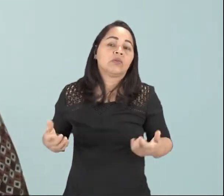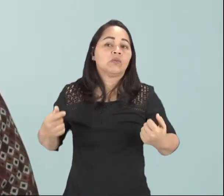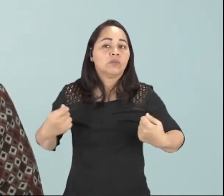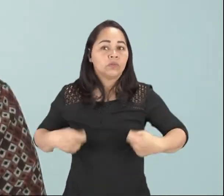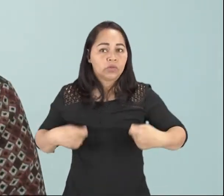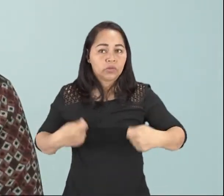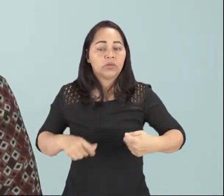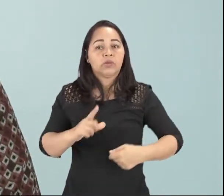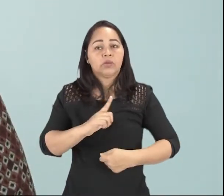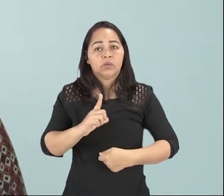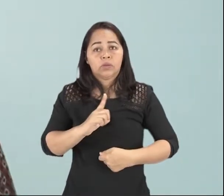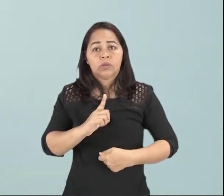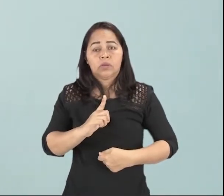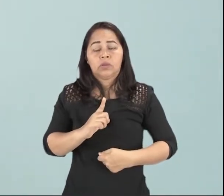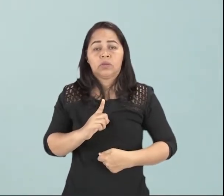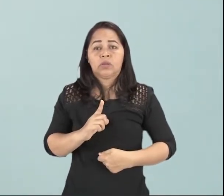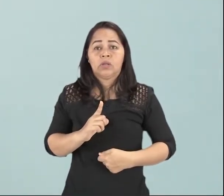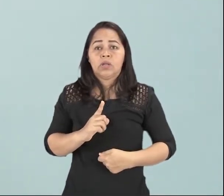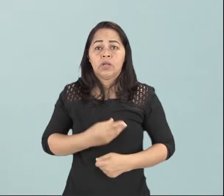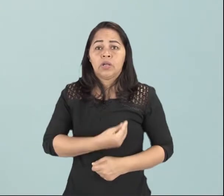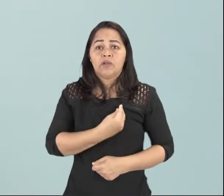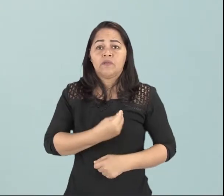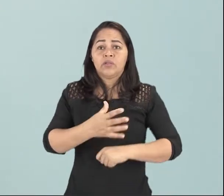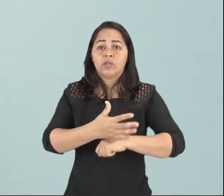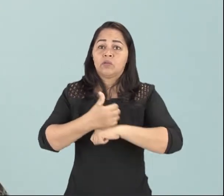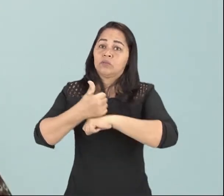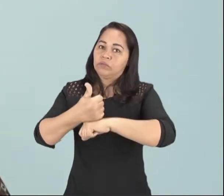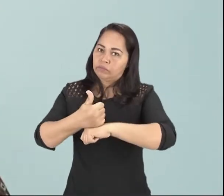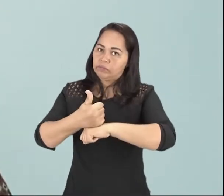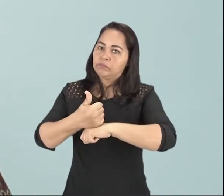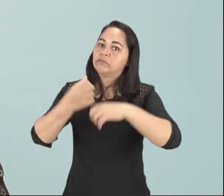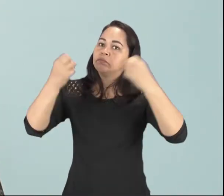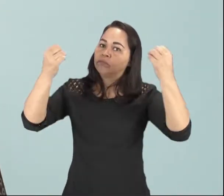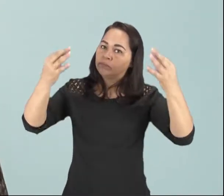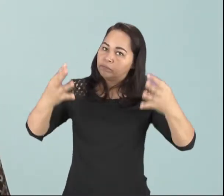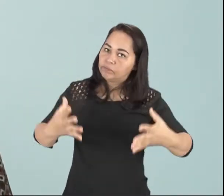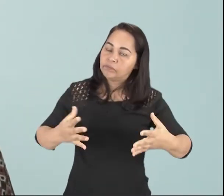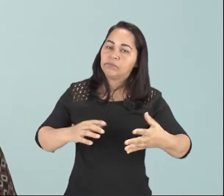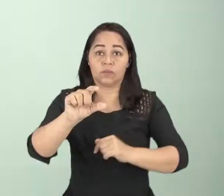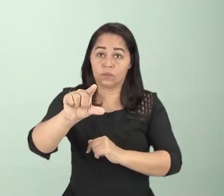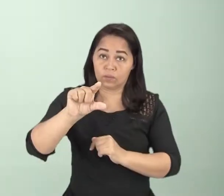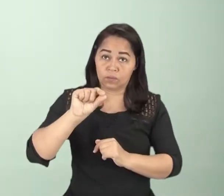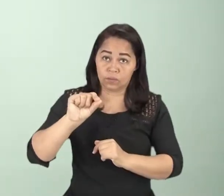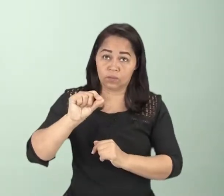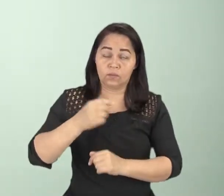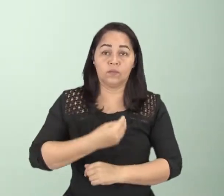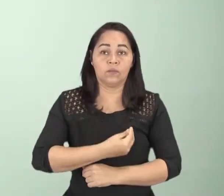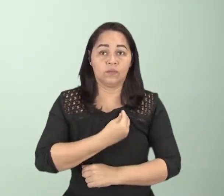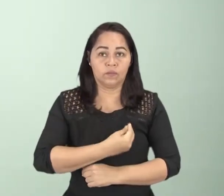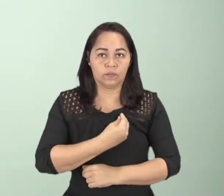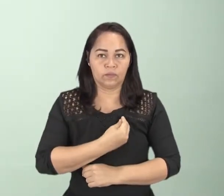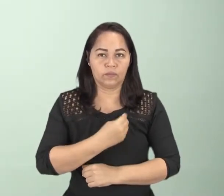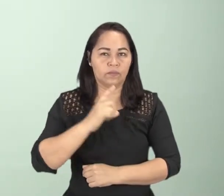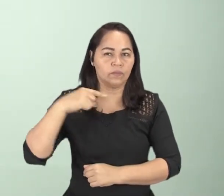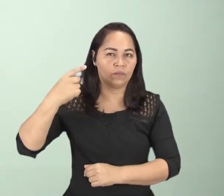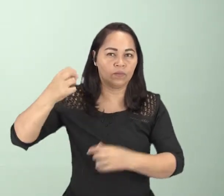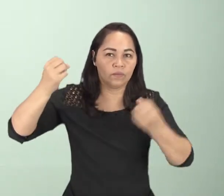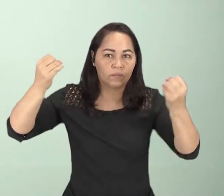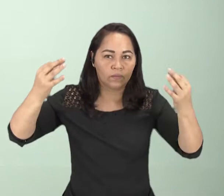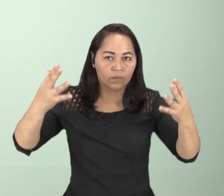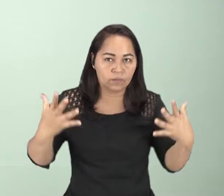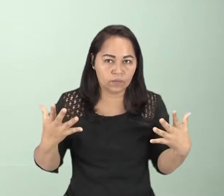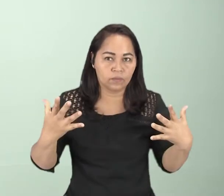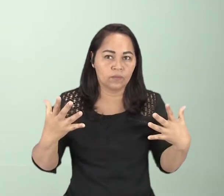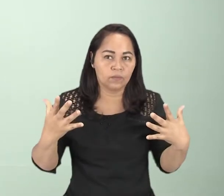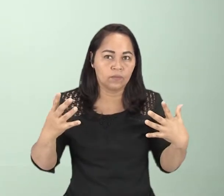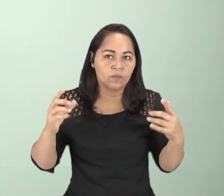mais as pessoas estão deixando de lado a qualidade de vida? Vamos falar sobre isso. Olha só. Logo após falar dos 4 tópicos, eu vou falar de